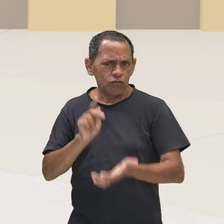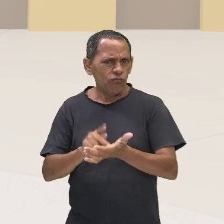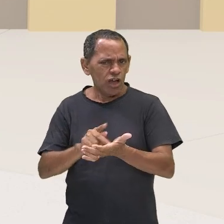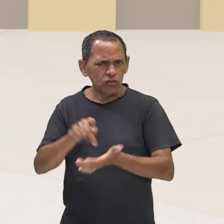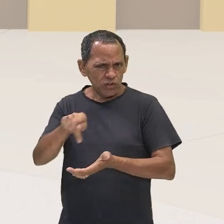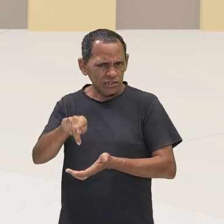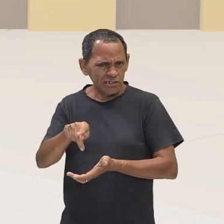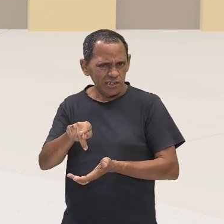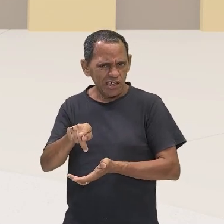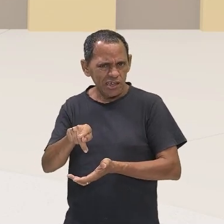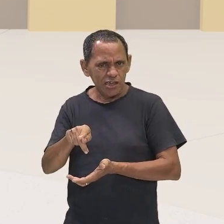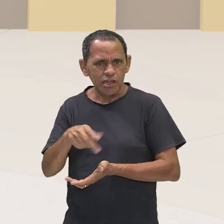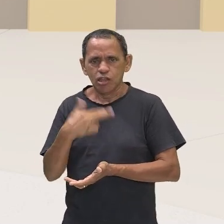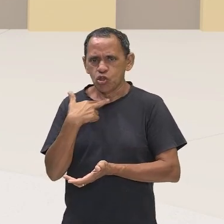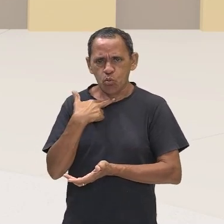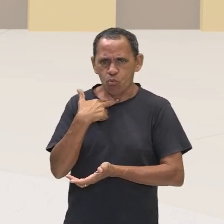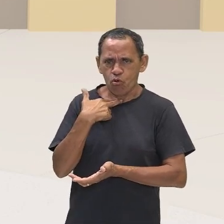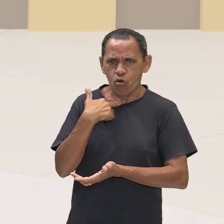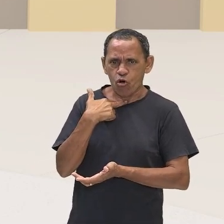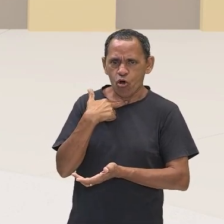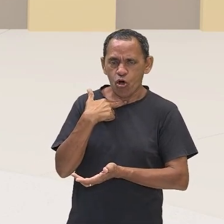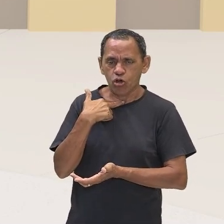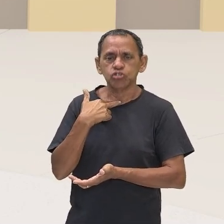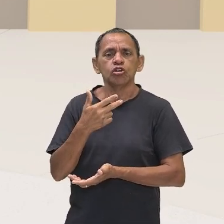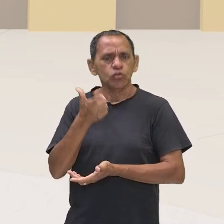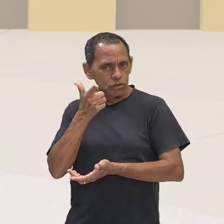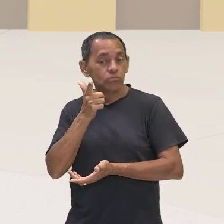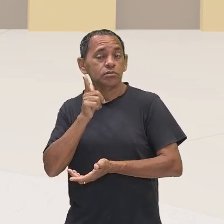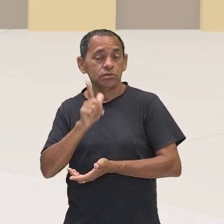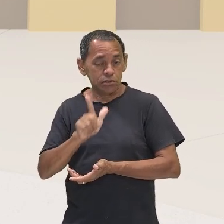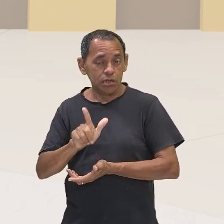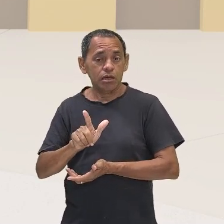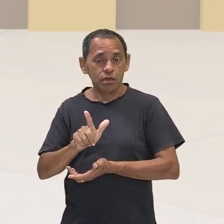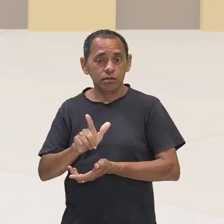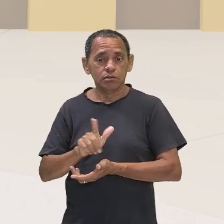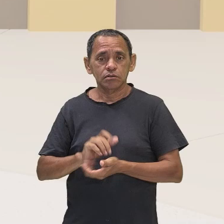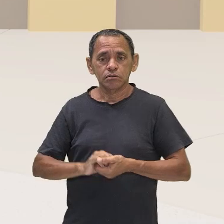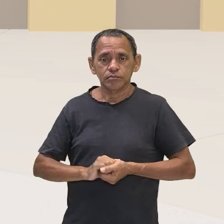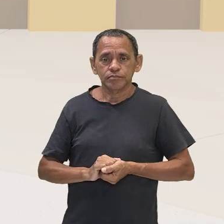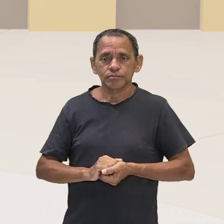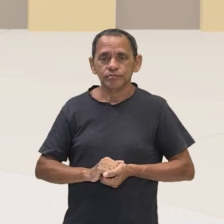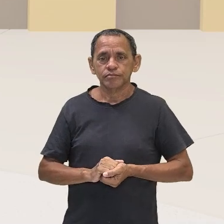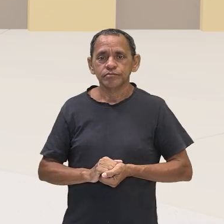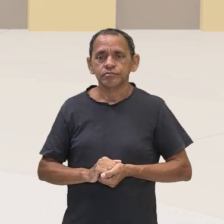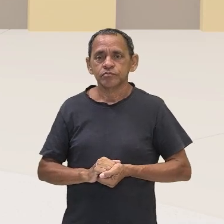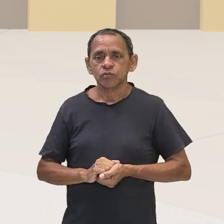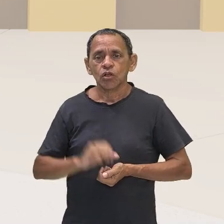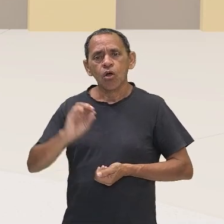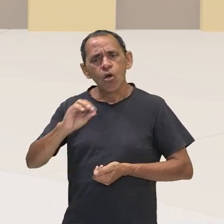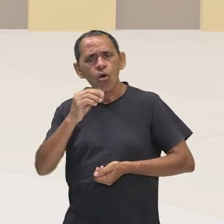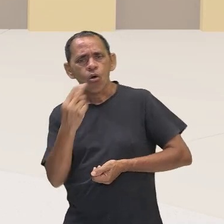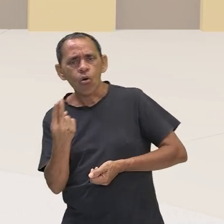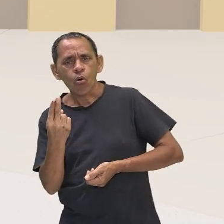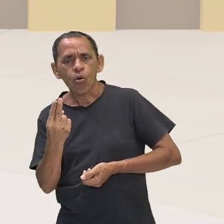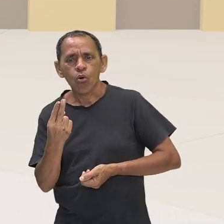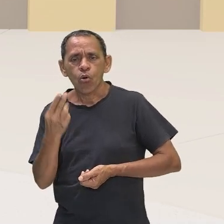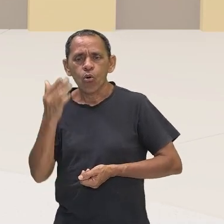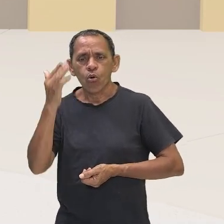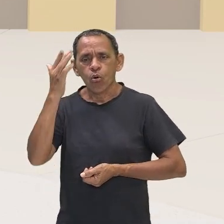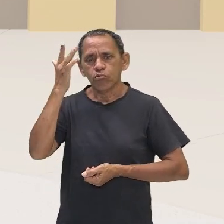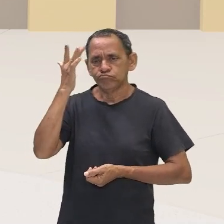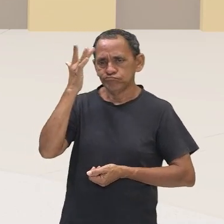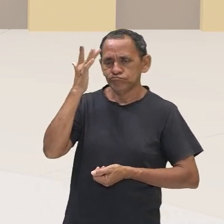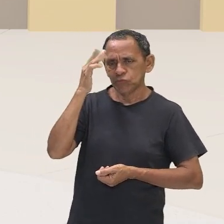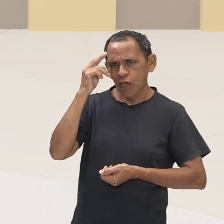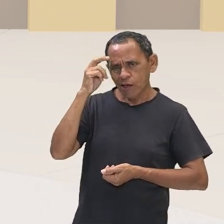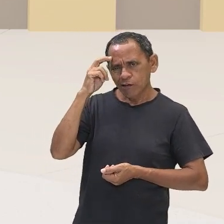paralisando. Porque talvez sim, você consiga um bom resultado. Ou não sou. Então, não sou inteligente, não